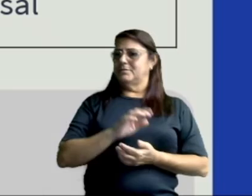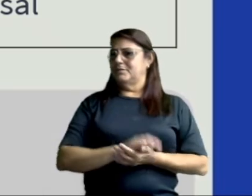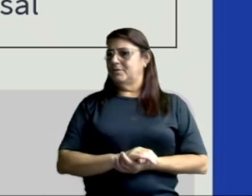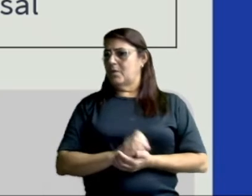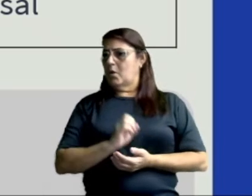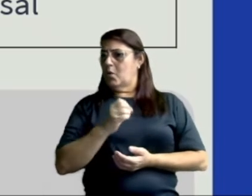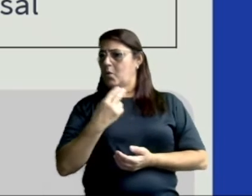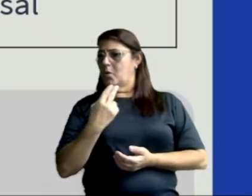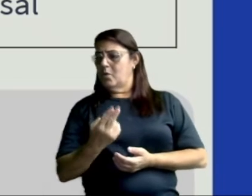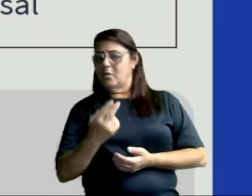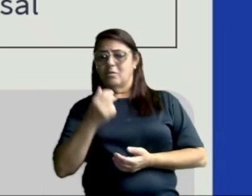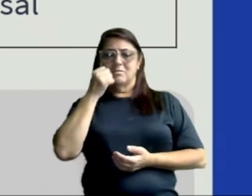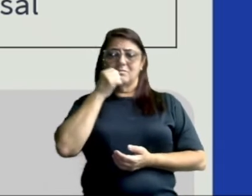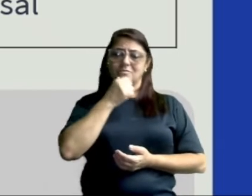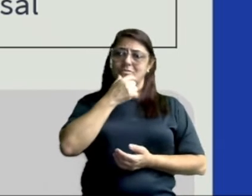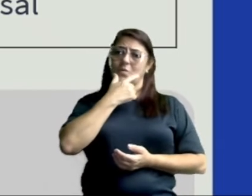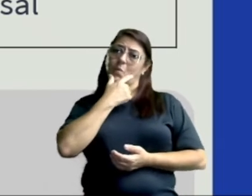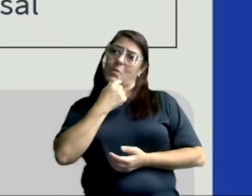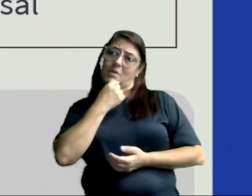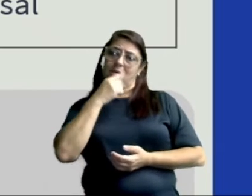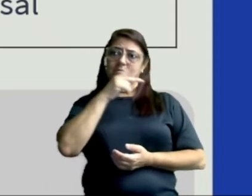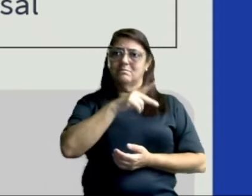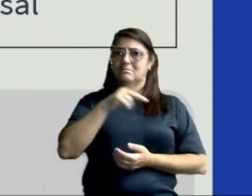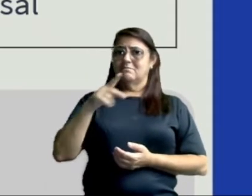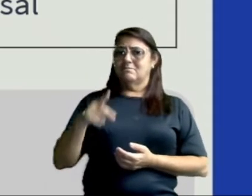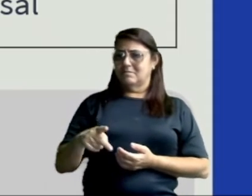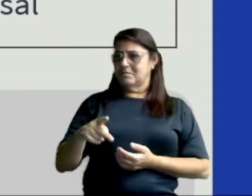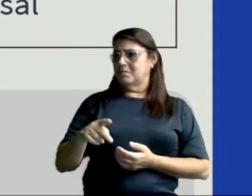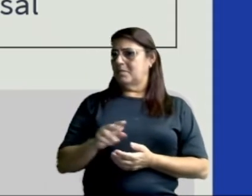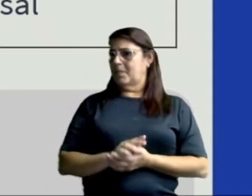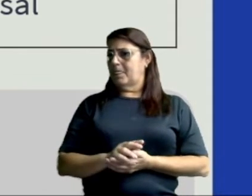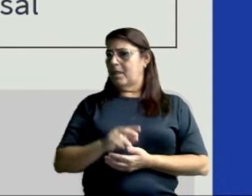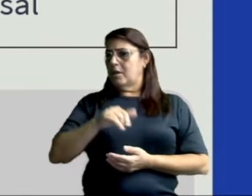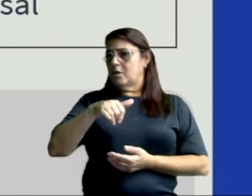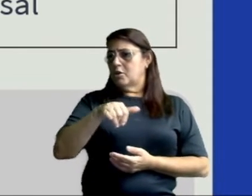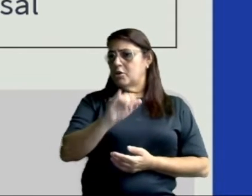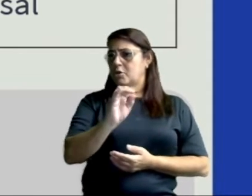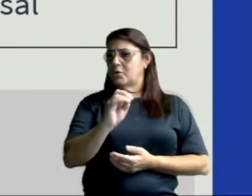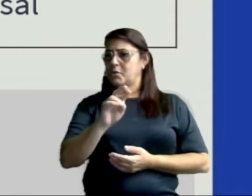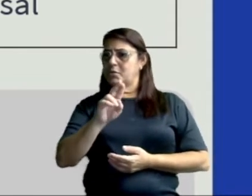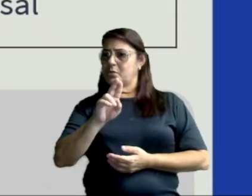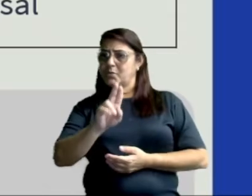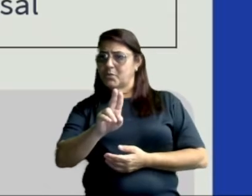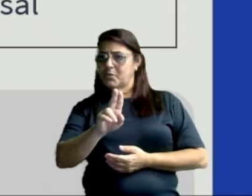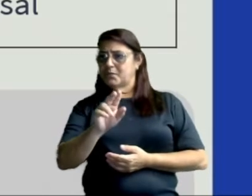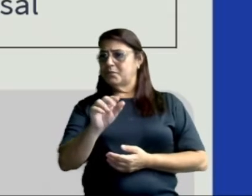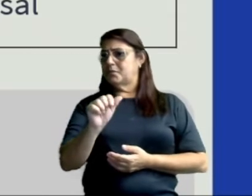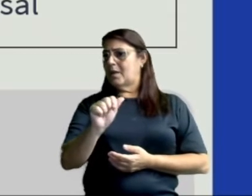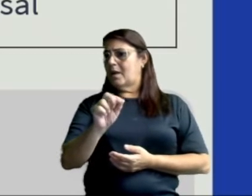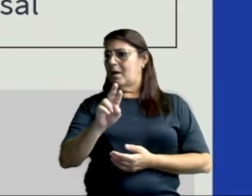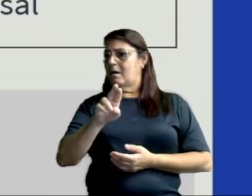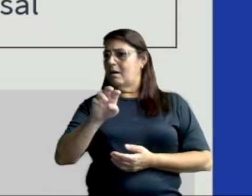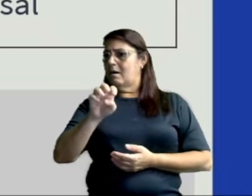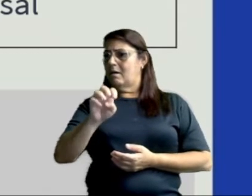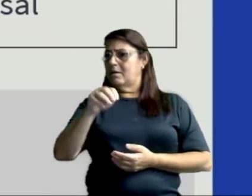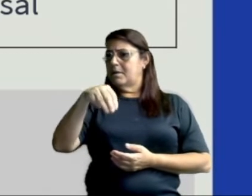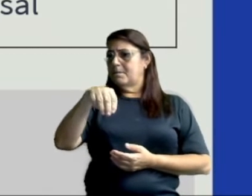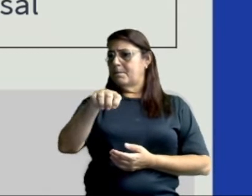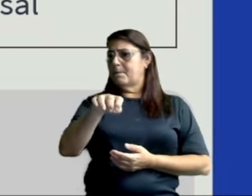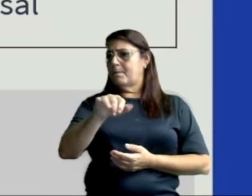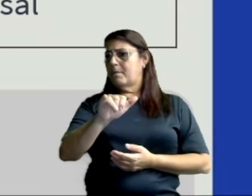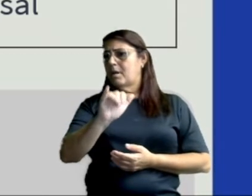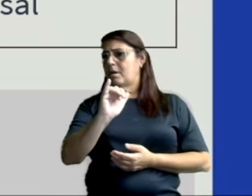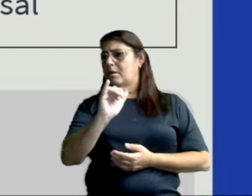professor ou uma professora. Utilizando you, eu tenho uma forma de are. You are my